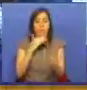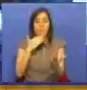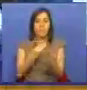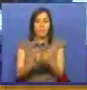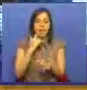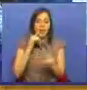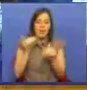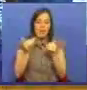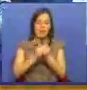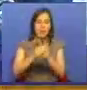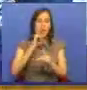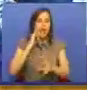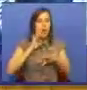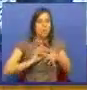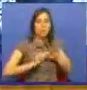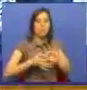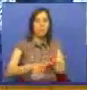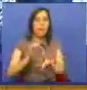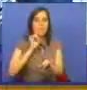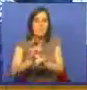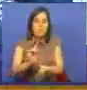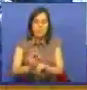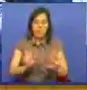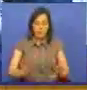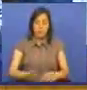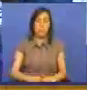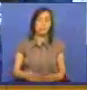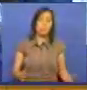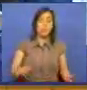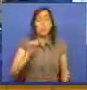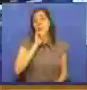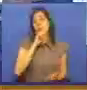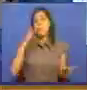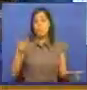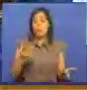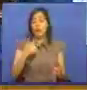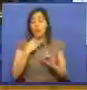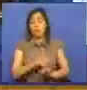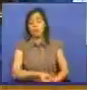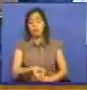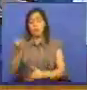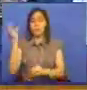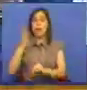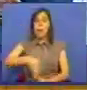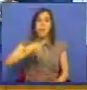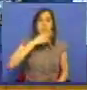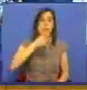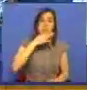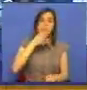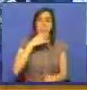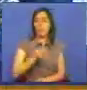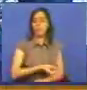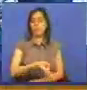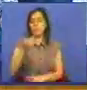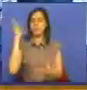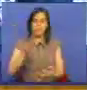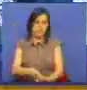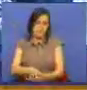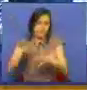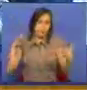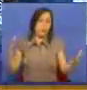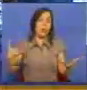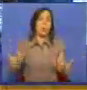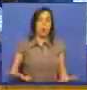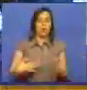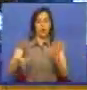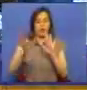dar sequência a essa mesma peça. Bem podem então chover os discursos de desadequação do